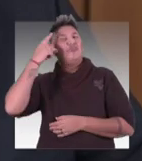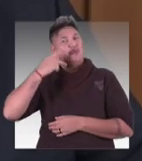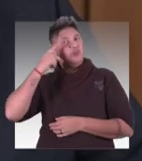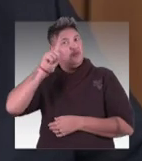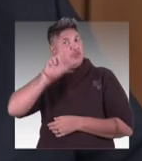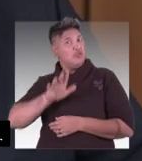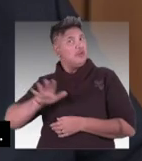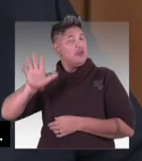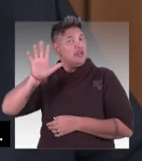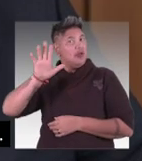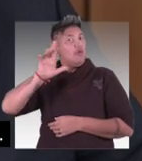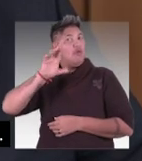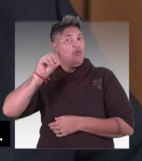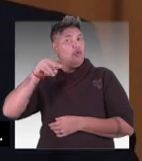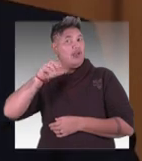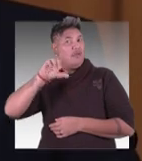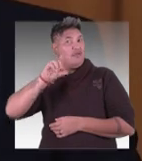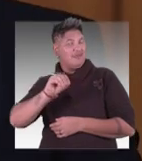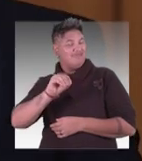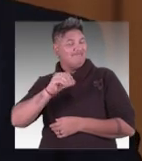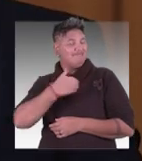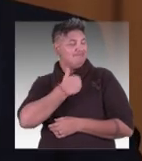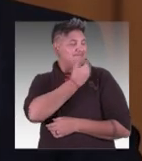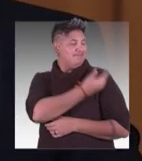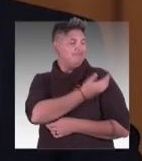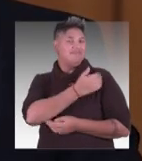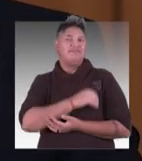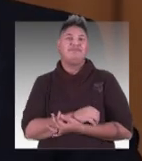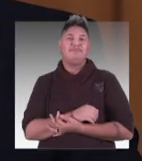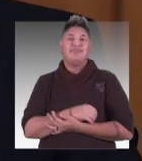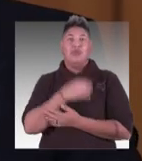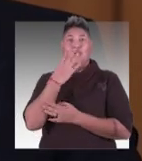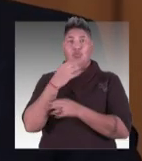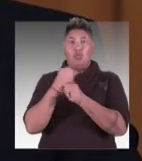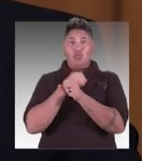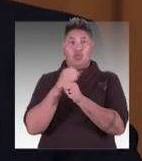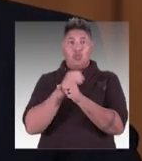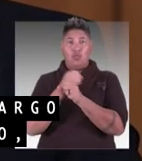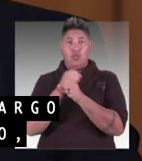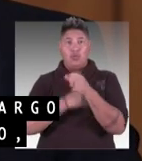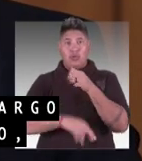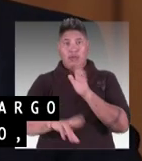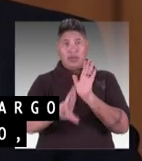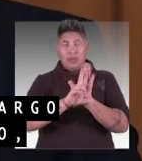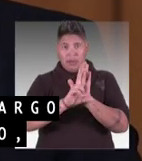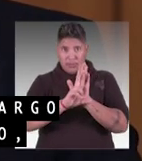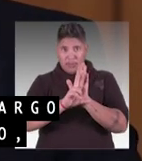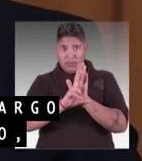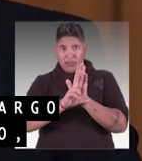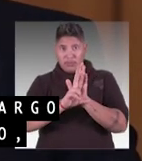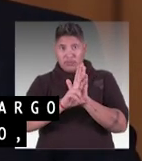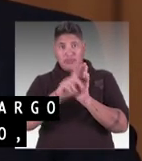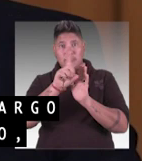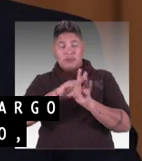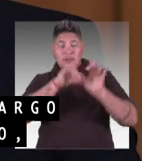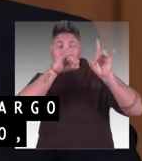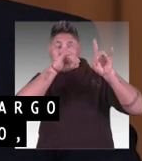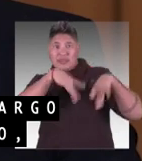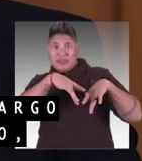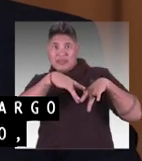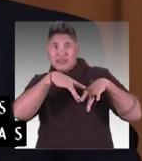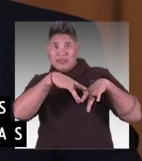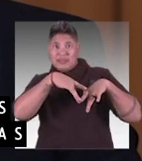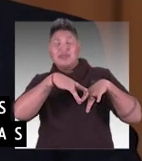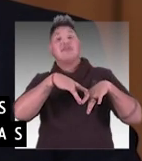Ronaldo Fleury, que está aqui ao meu lado. Há 4 anos à frente do MPT, o PGT, que deixa o cargo neste mês de